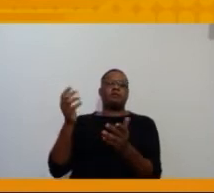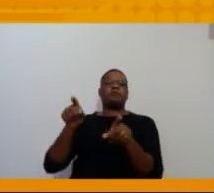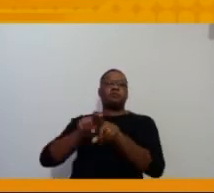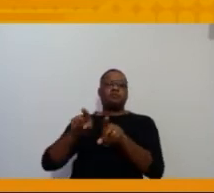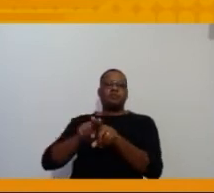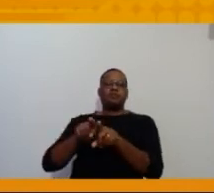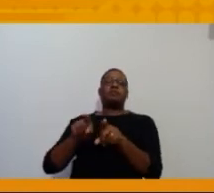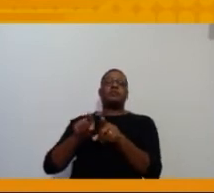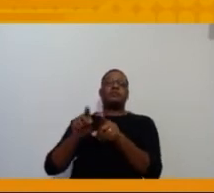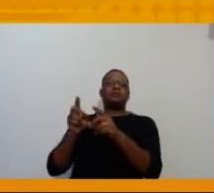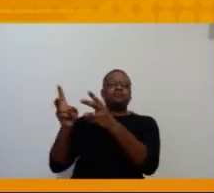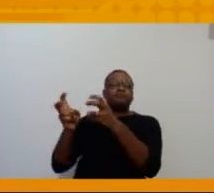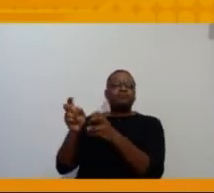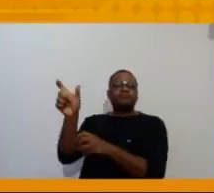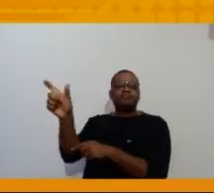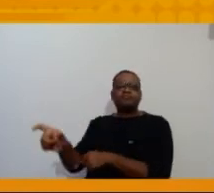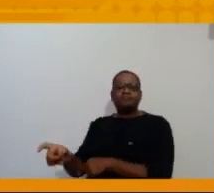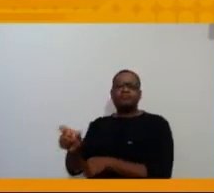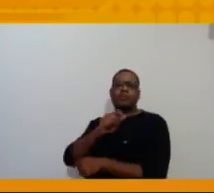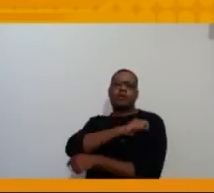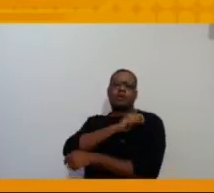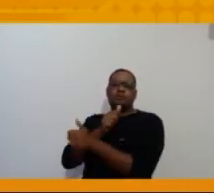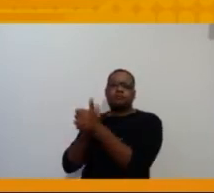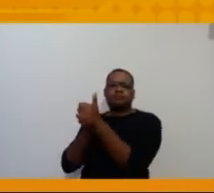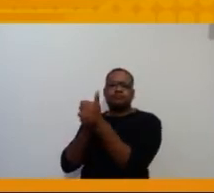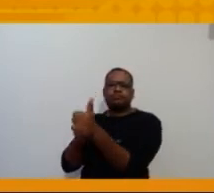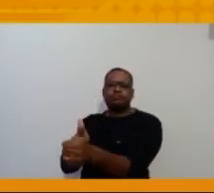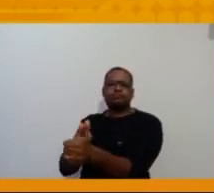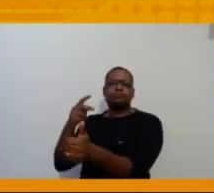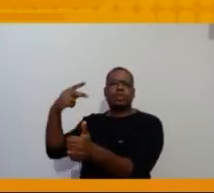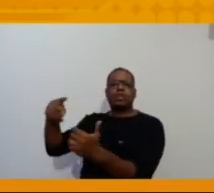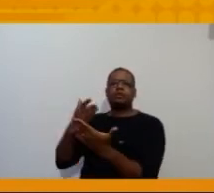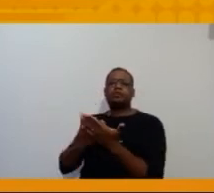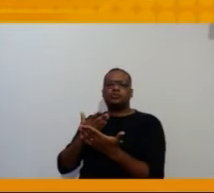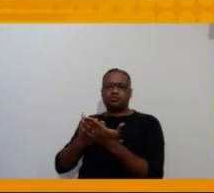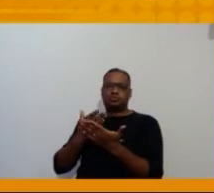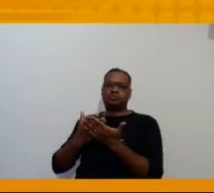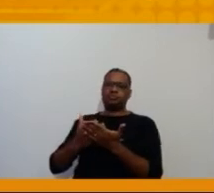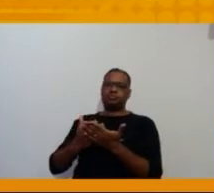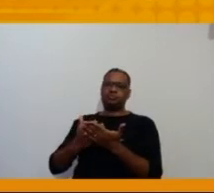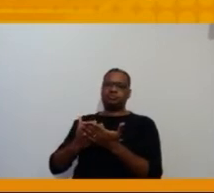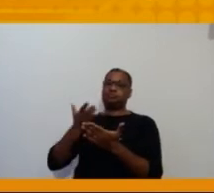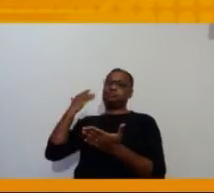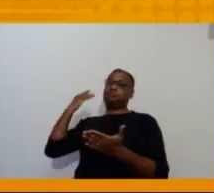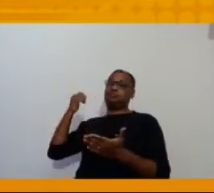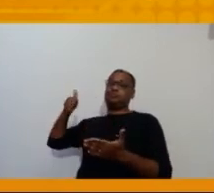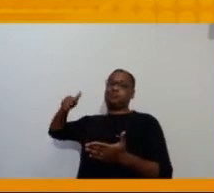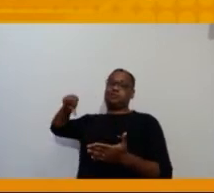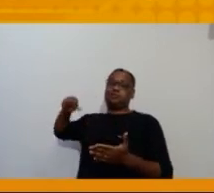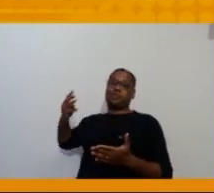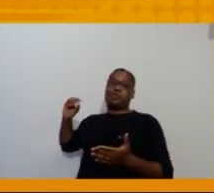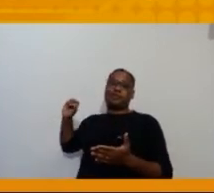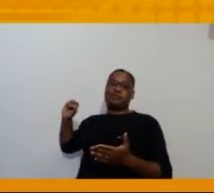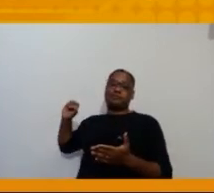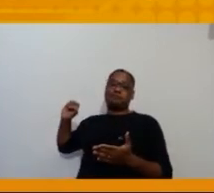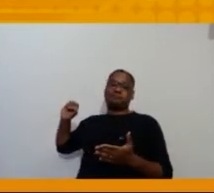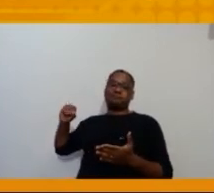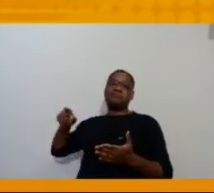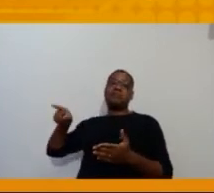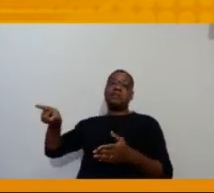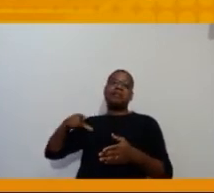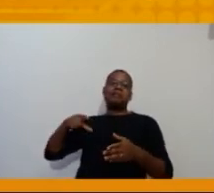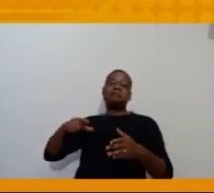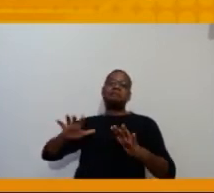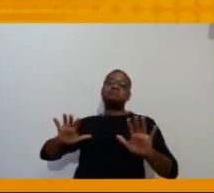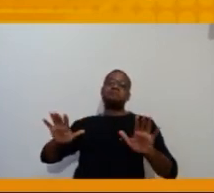aluno, supervisionar esse aluno nos seus estudos. Isso era diferente da década de 40, né? Que o aluno estava lá no chão de fábrica, dentro da